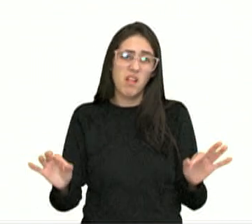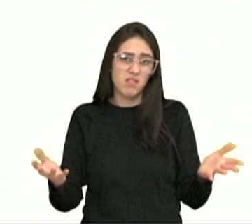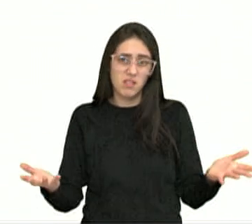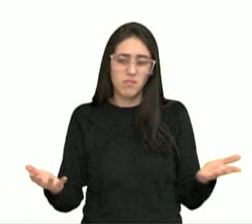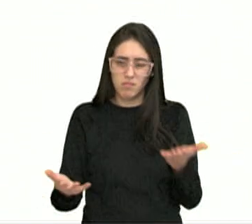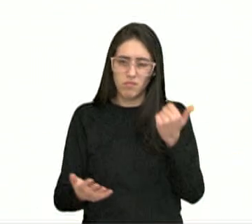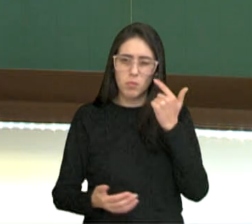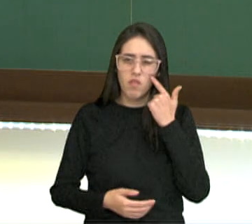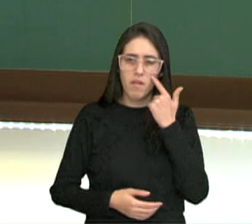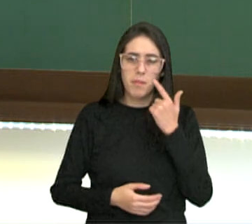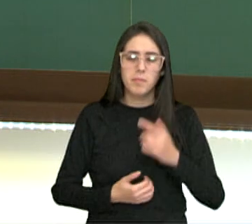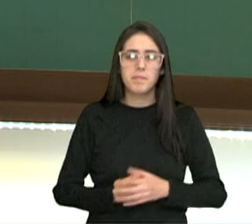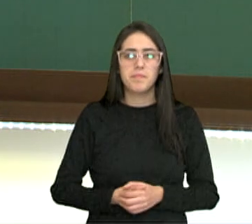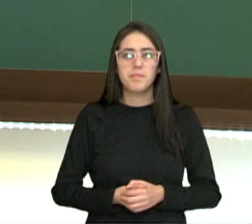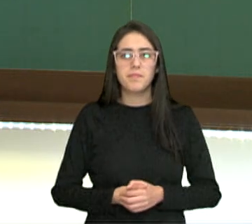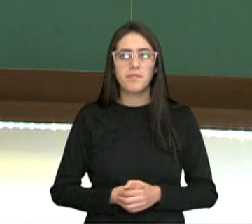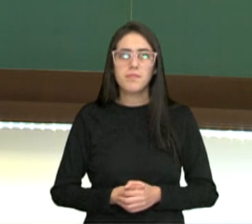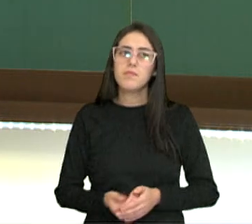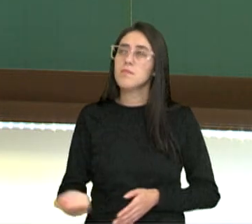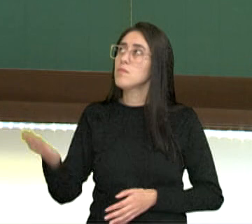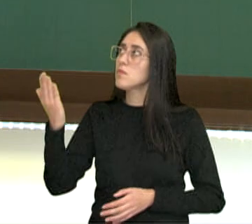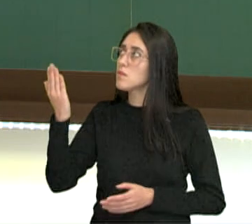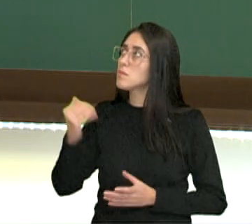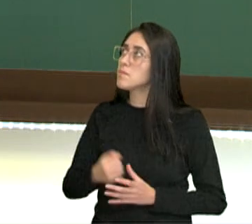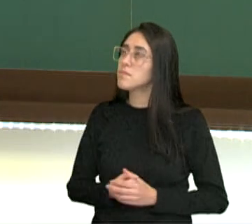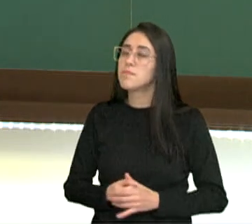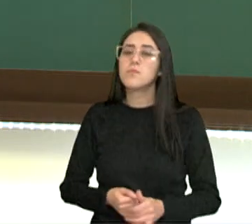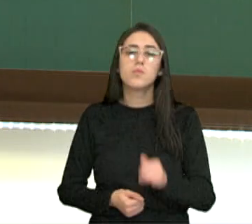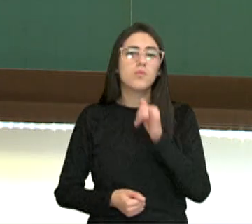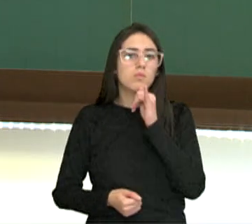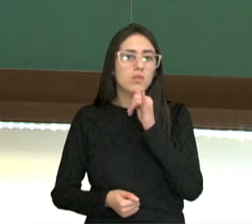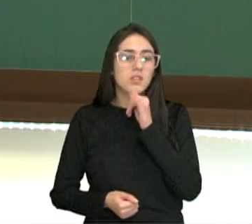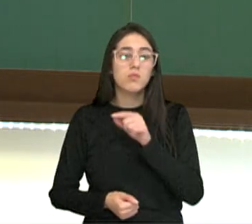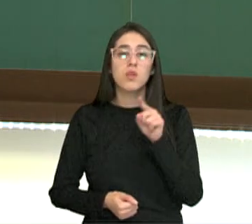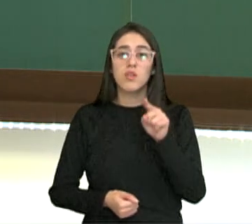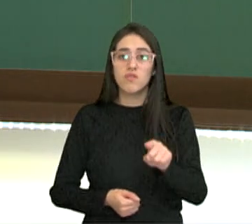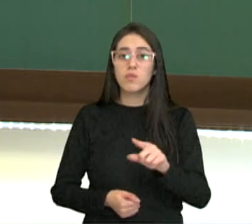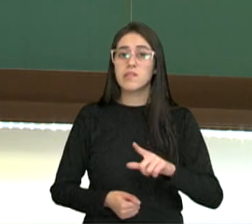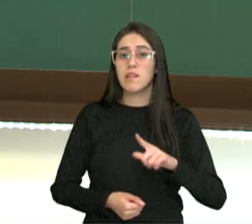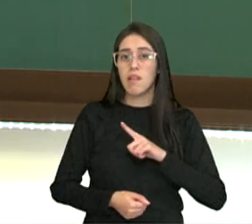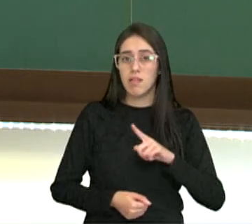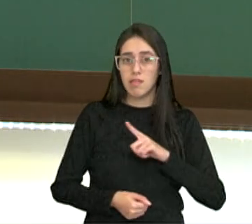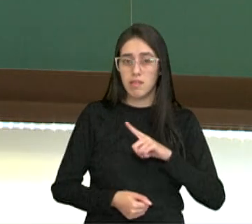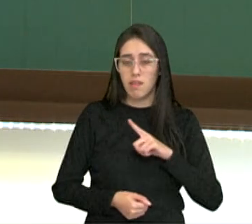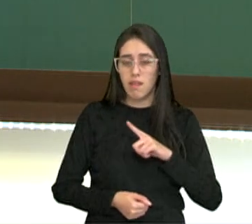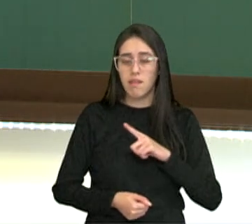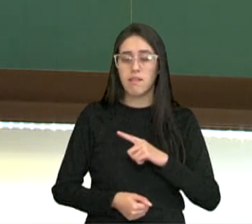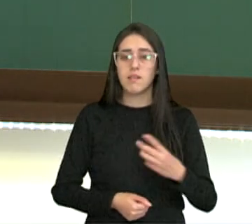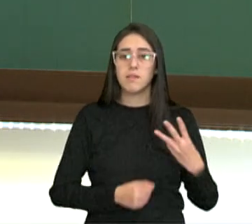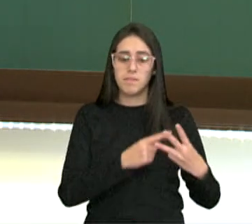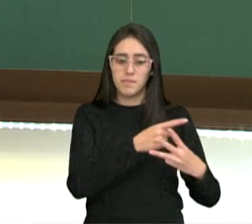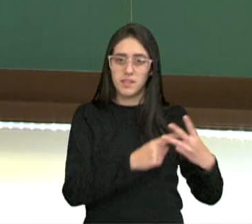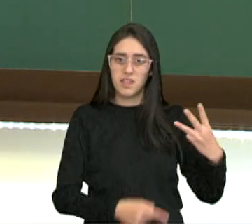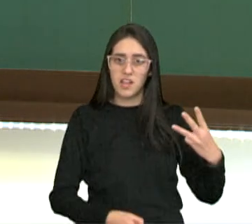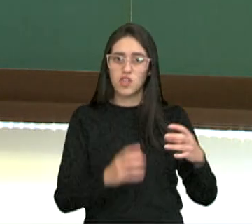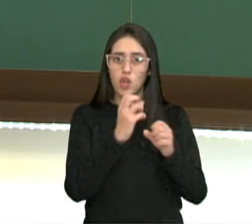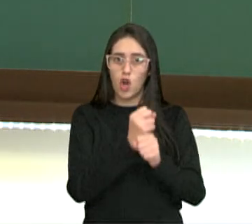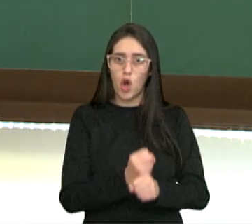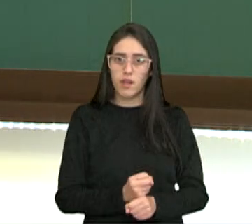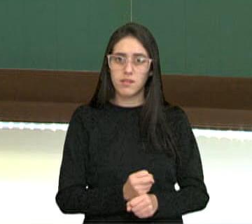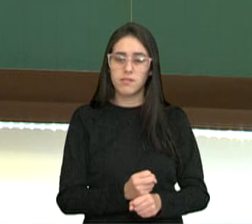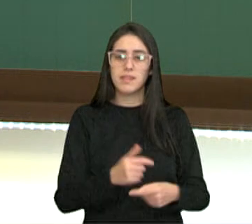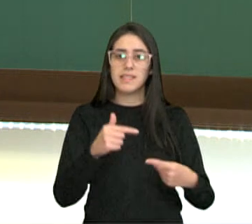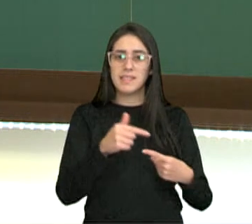Vamos conferir? Então, vamos lá. Suponha que você tem 3 notas de prova,